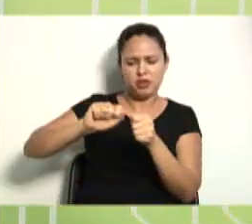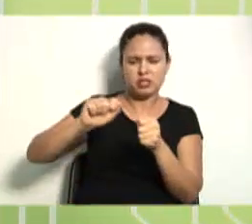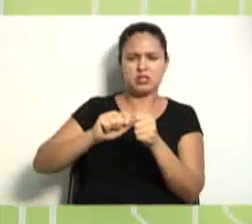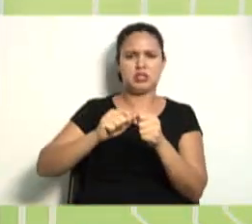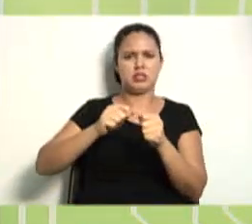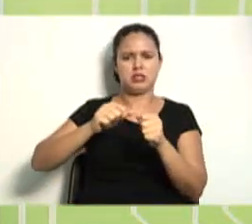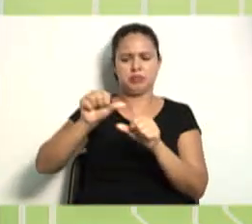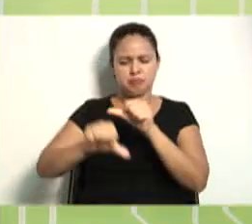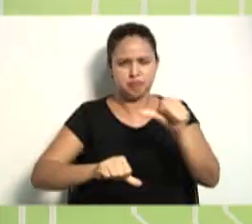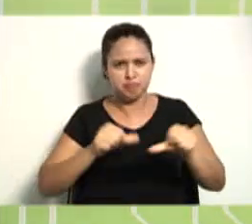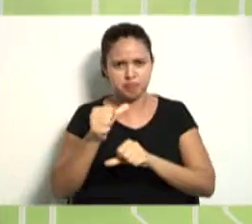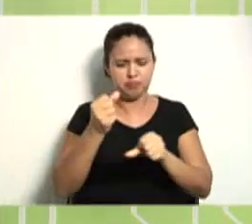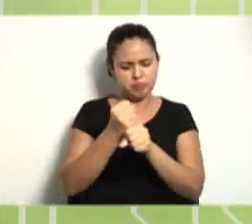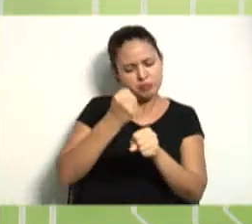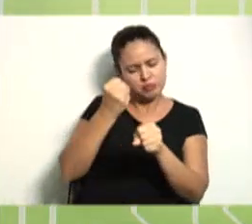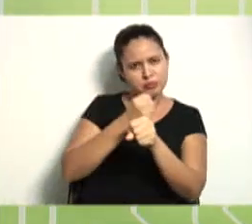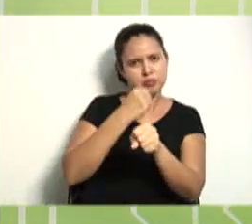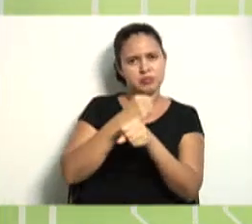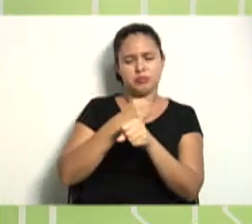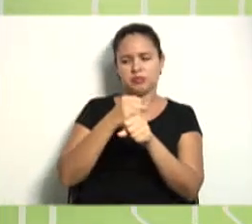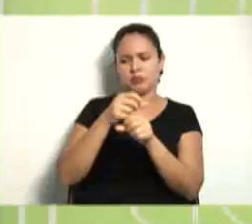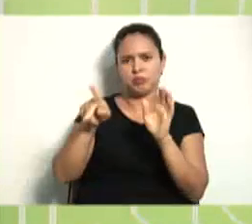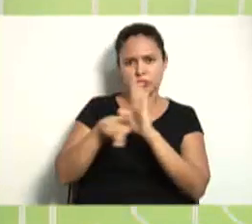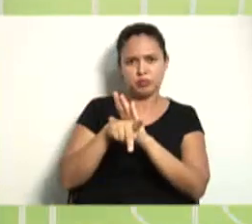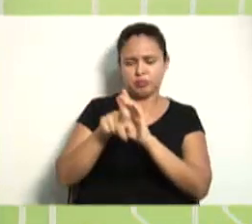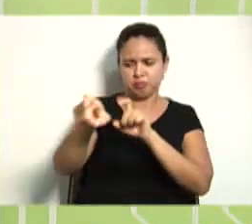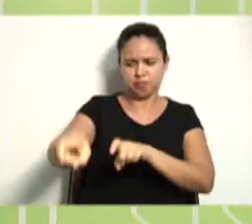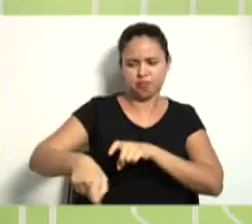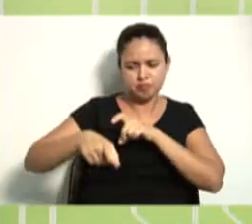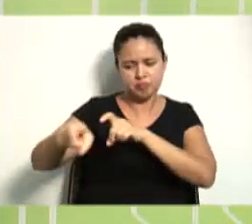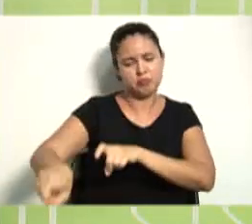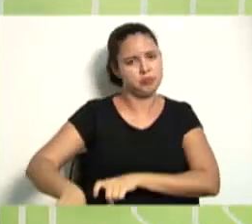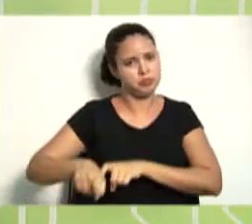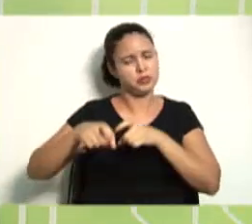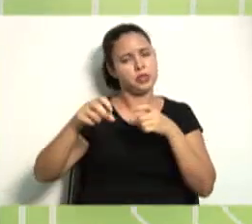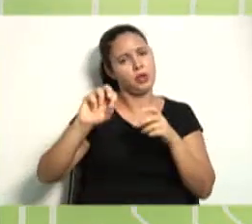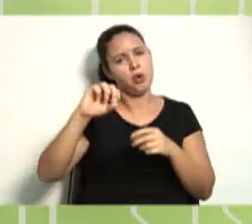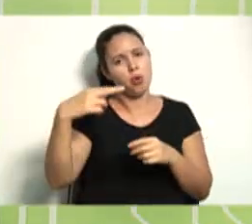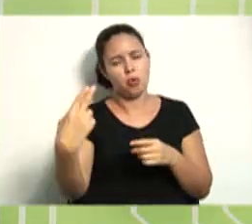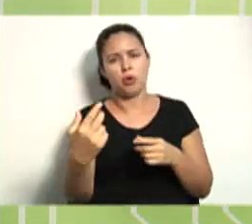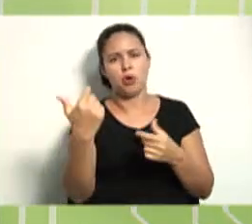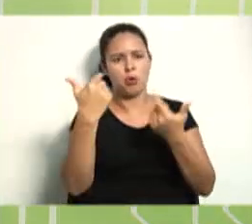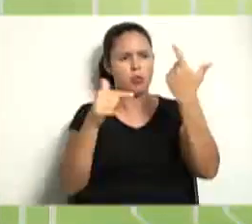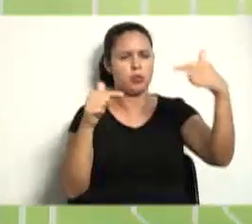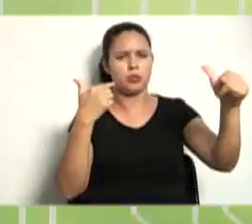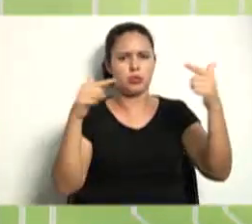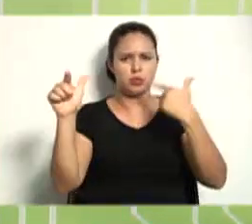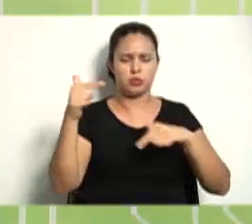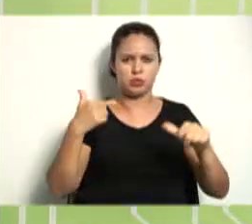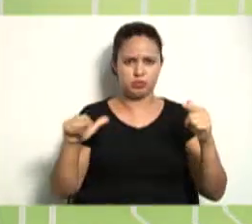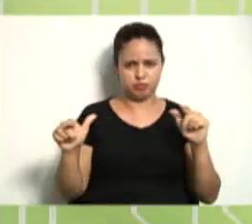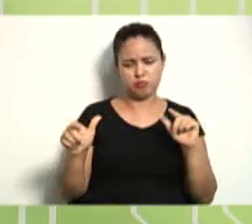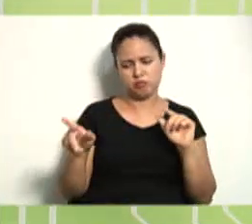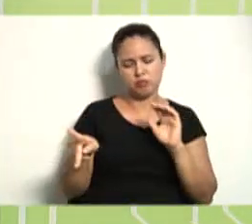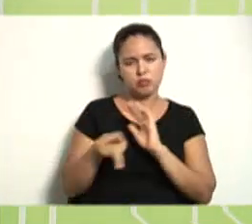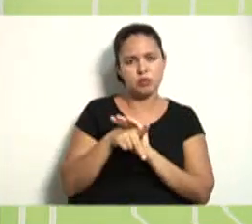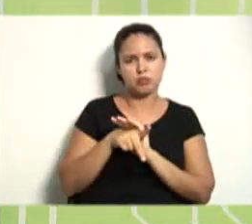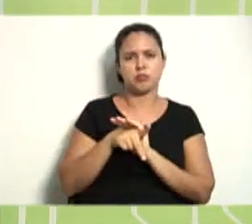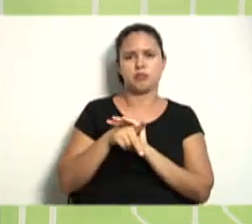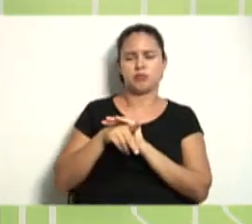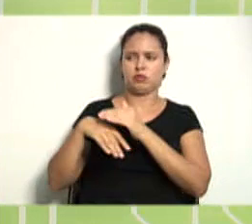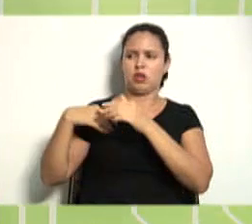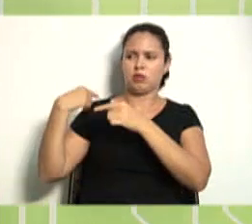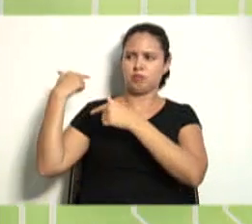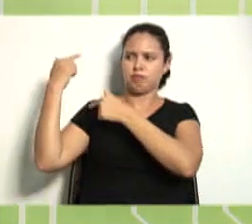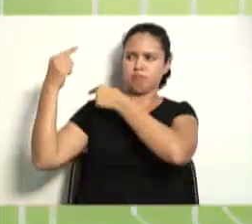Nós estávamos construindo ferramentas, e essas ferramentas estavam construindo o meio em que a gente ia viver. E